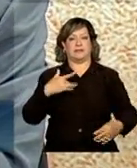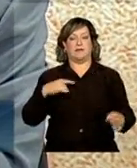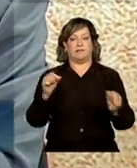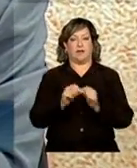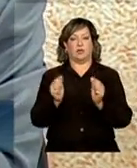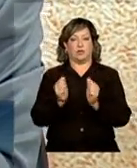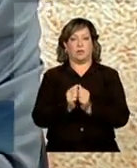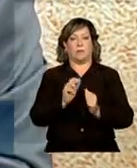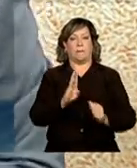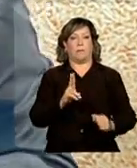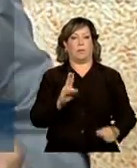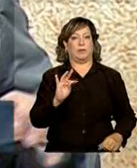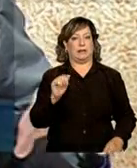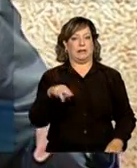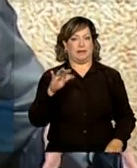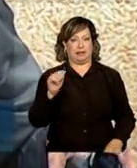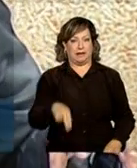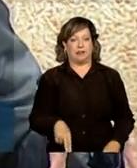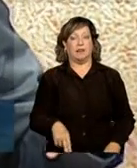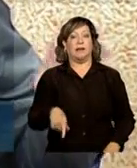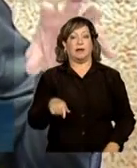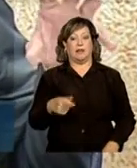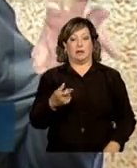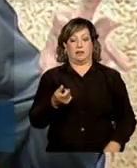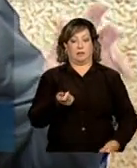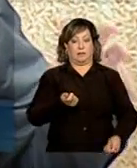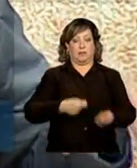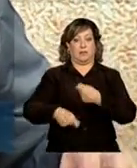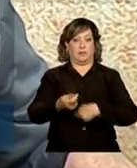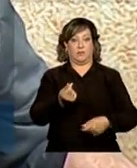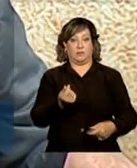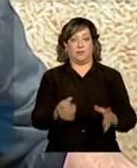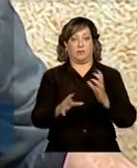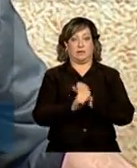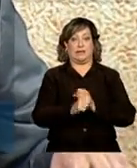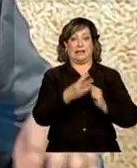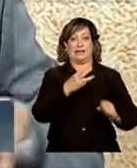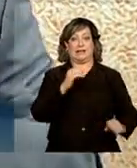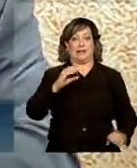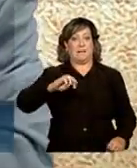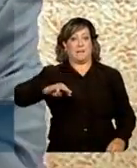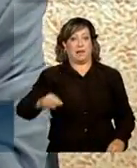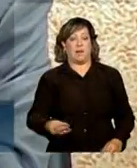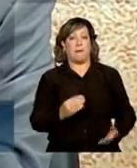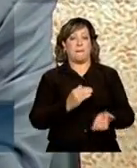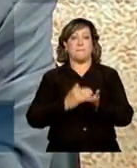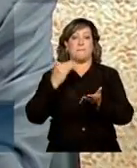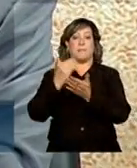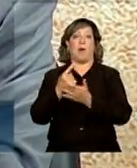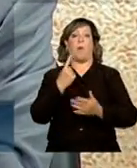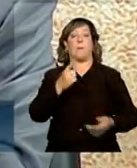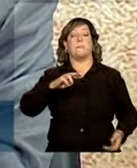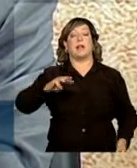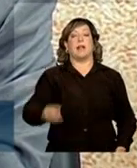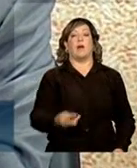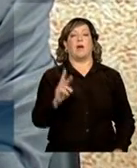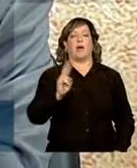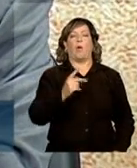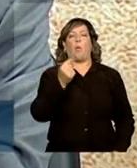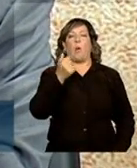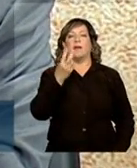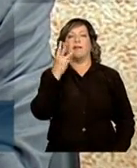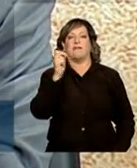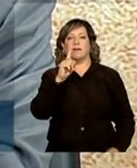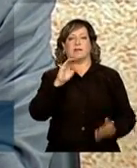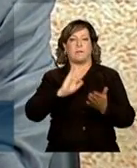Instituto Butantã o faturamento do Butantã sai de cerca de 300 milhões para mais de R bilhão de reais é quase três vezes